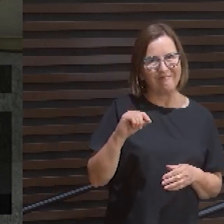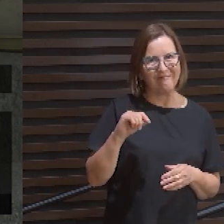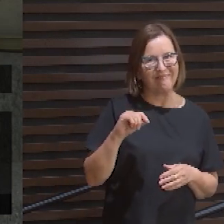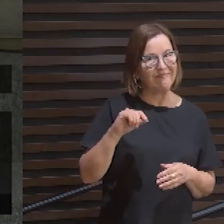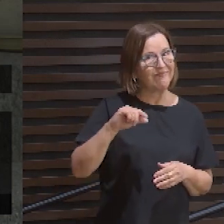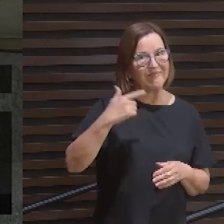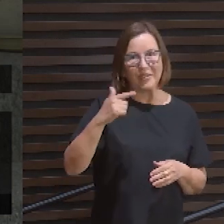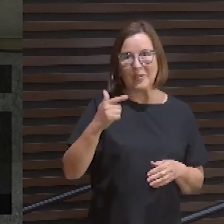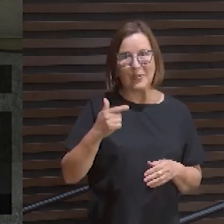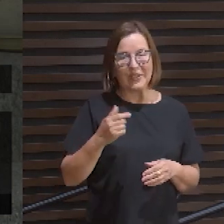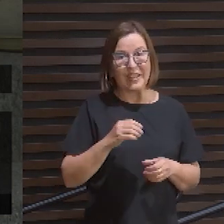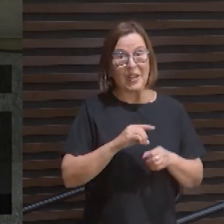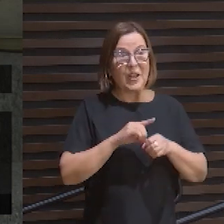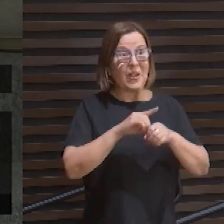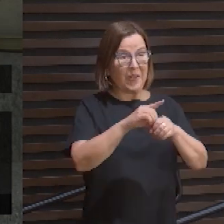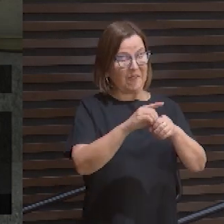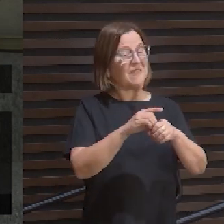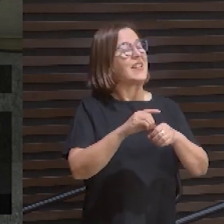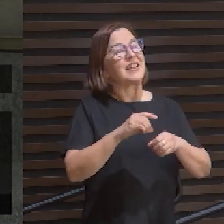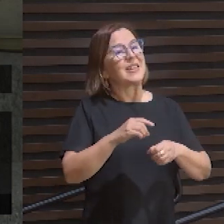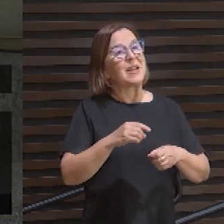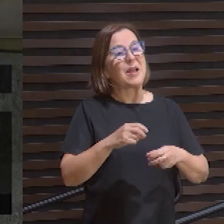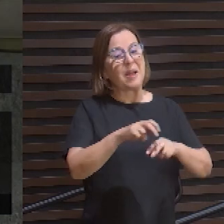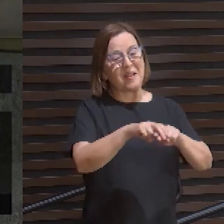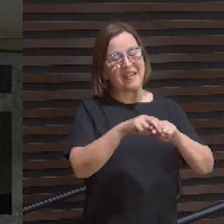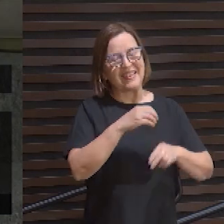pecado. Aleluia!